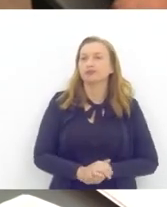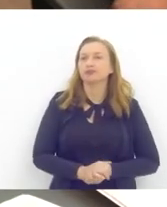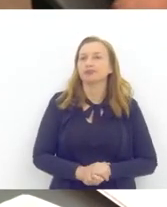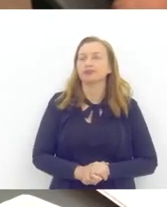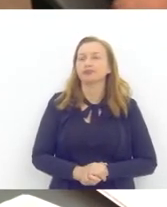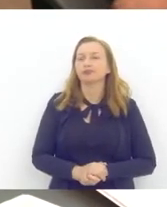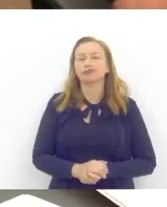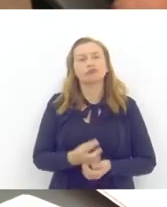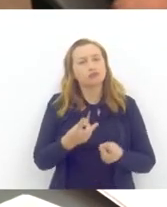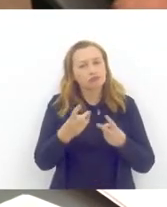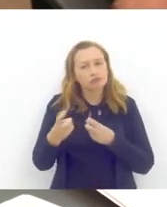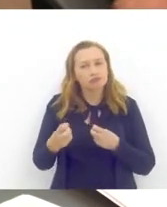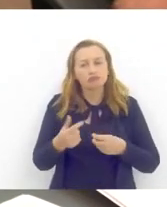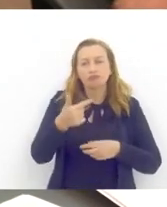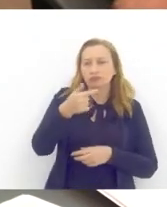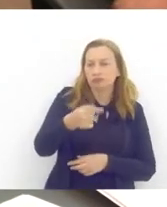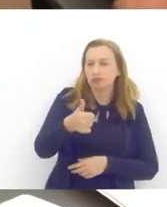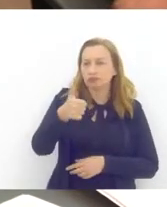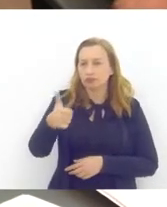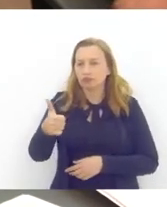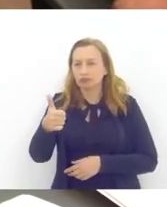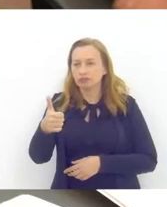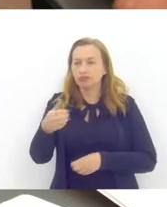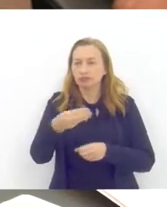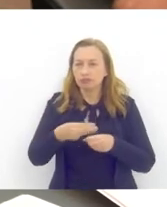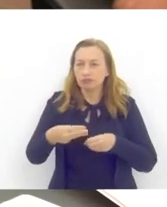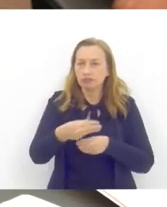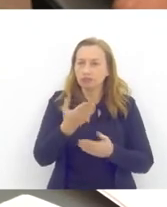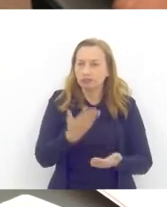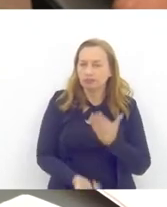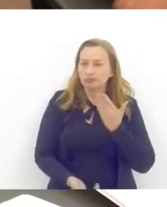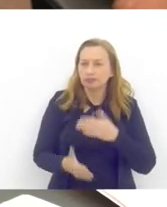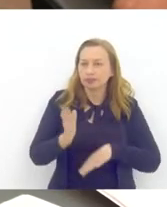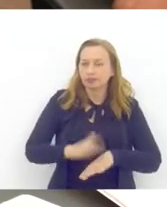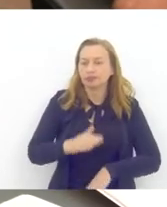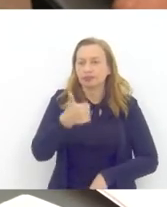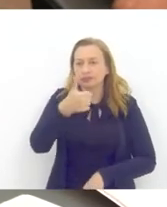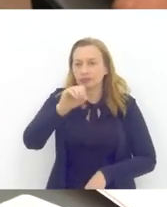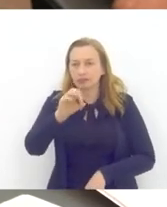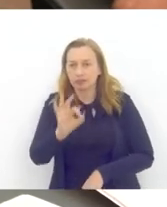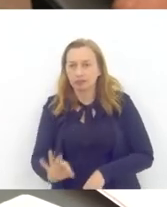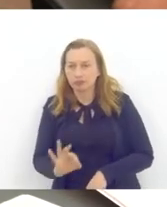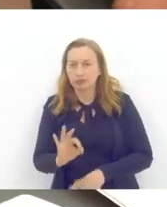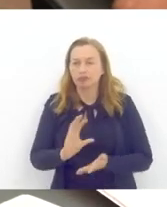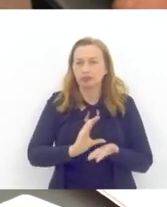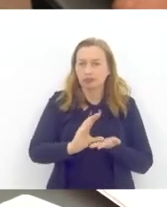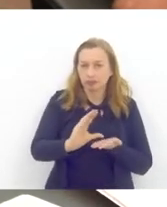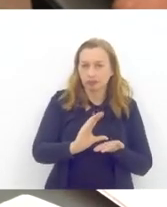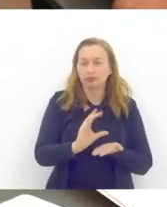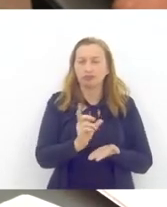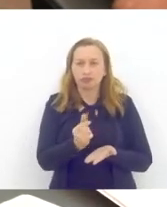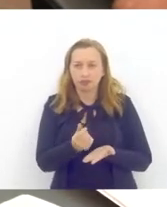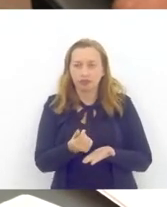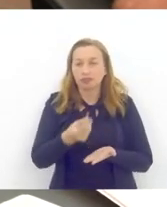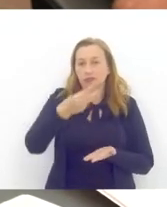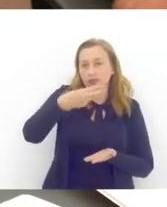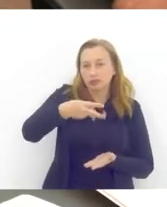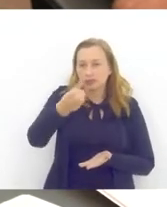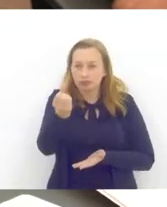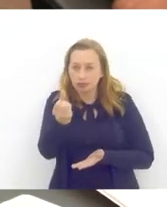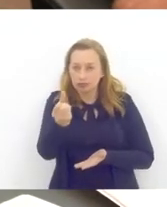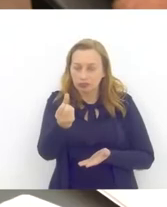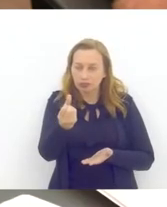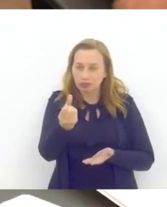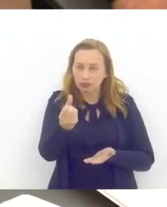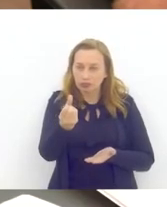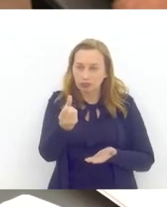A gente verificou que 71 municípios perdem mais de 10% dos recursos e 36 municípios